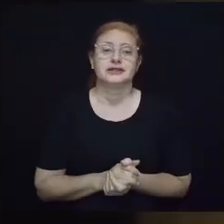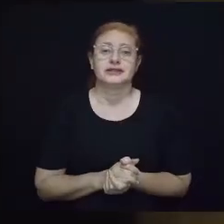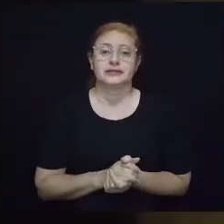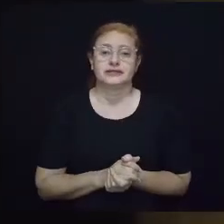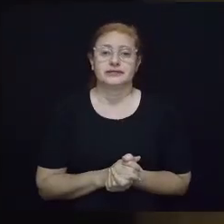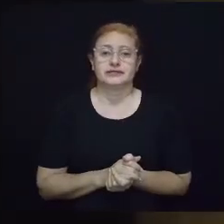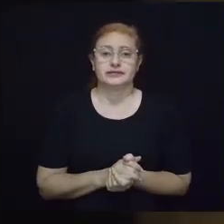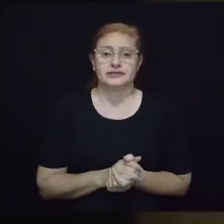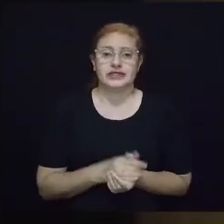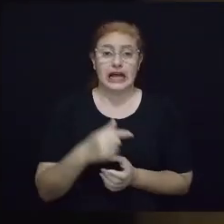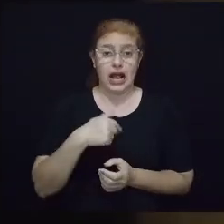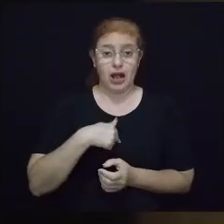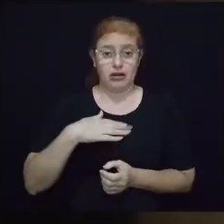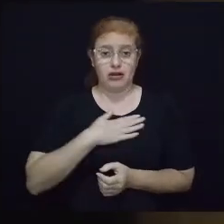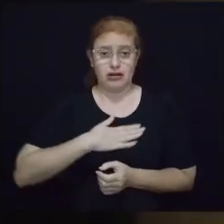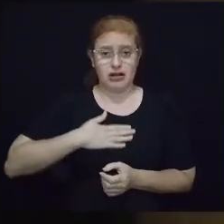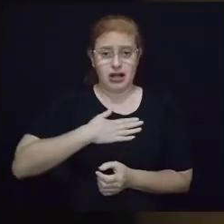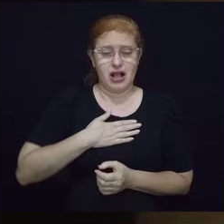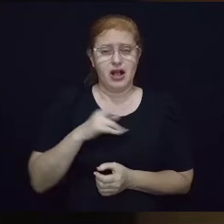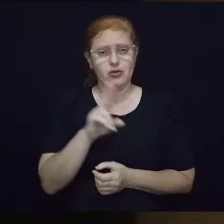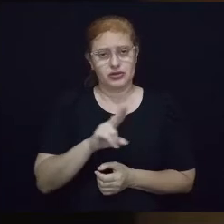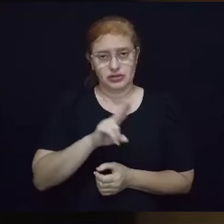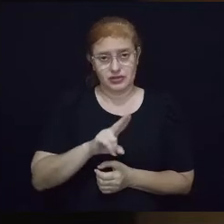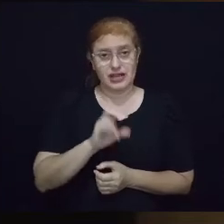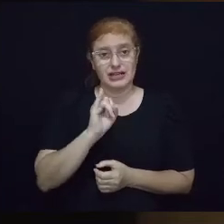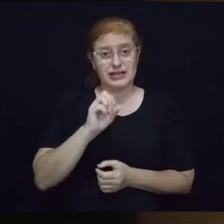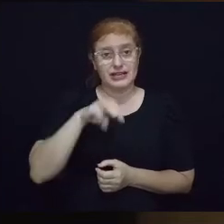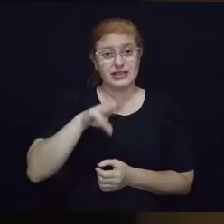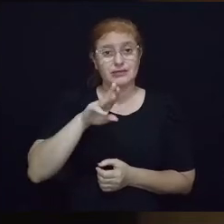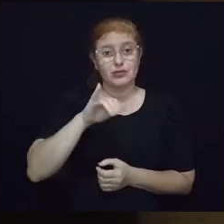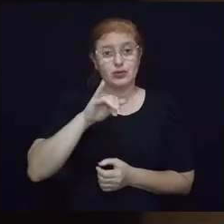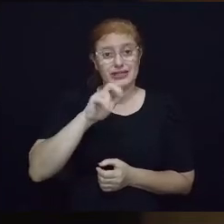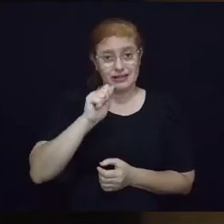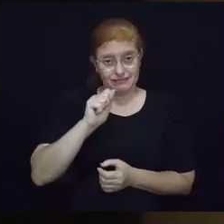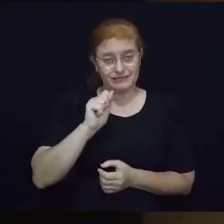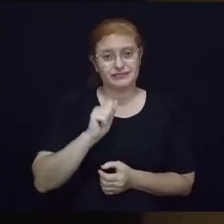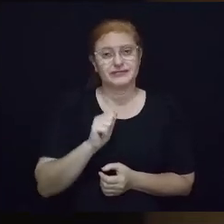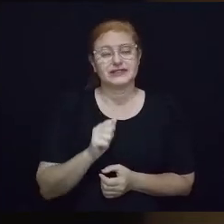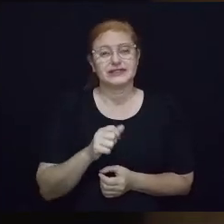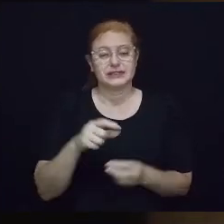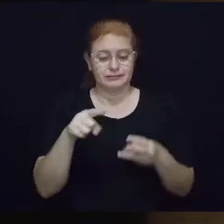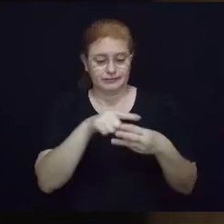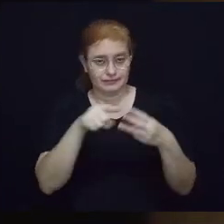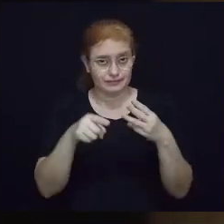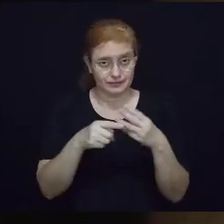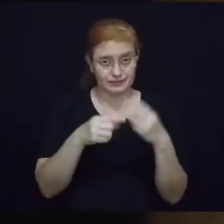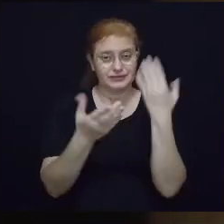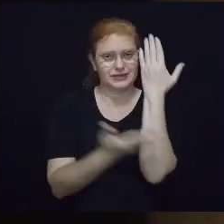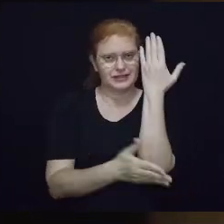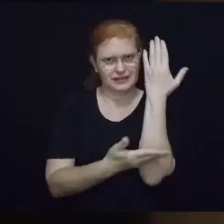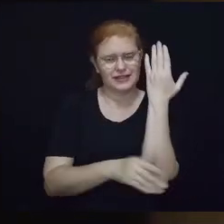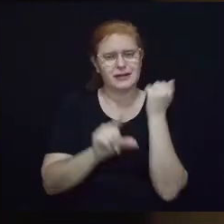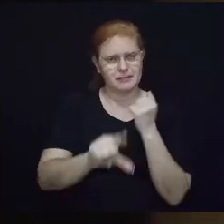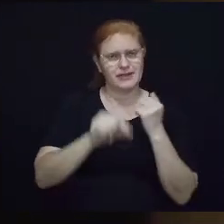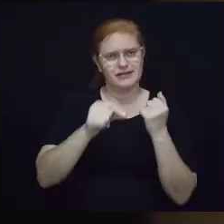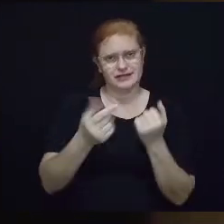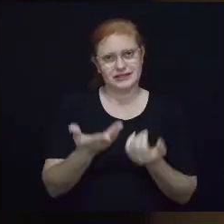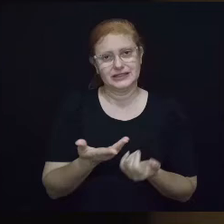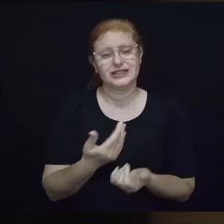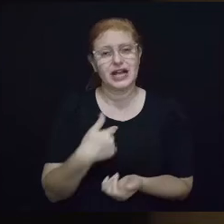Eu gostava de usar muito embuia, que são as 3 madeiras preferidas que